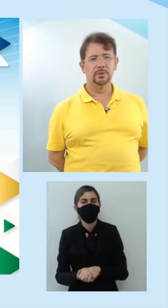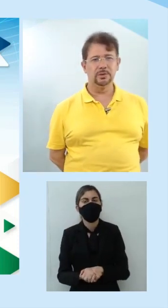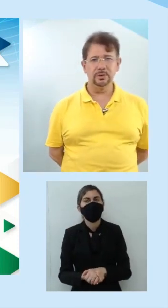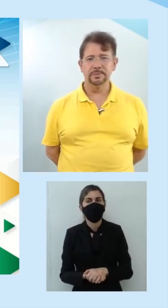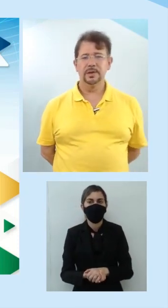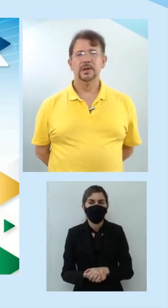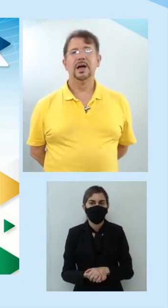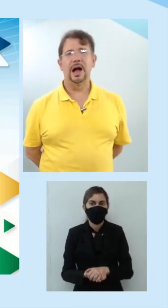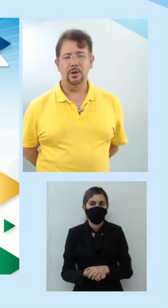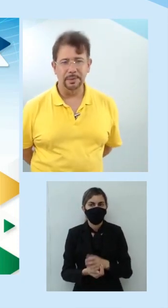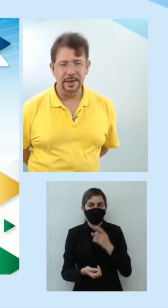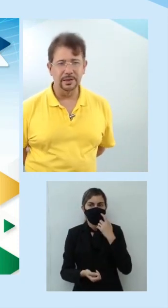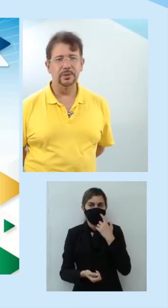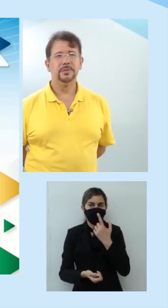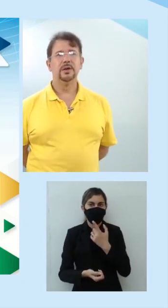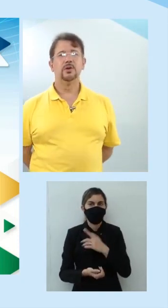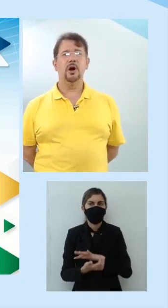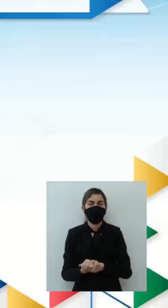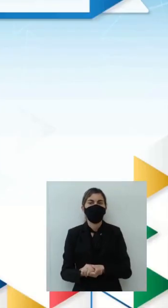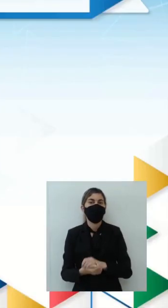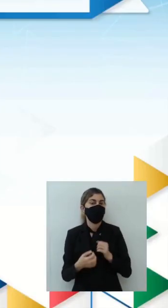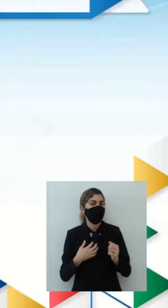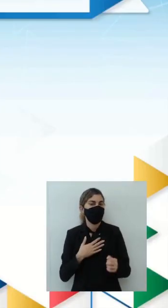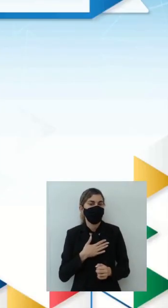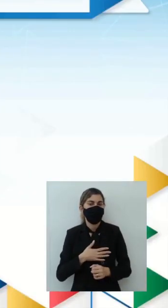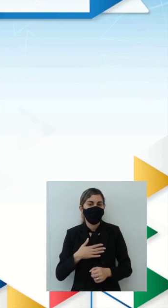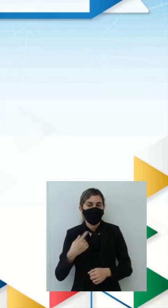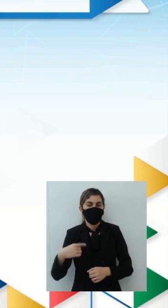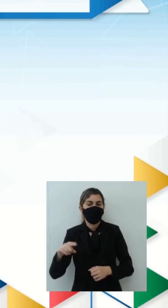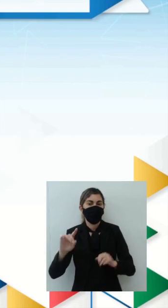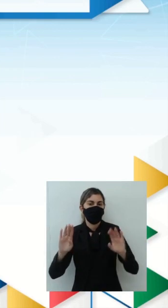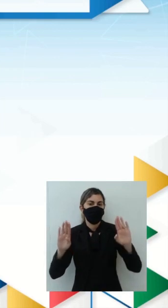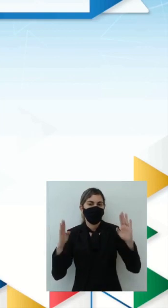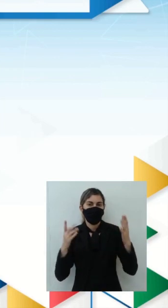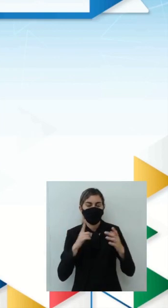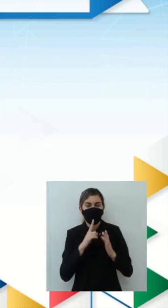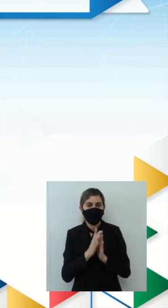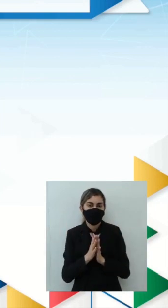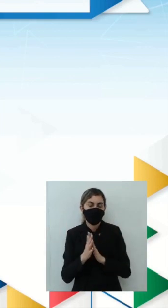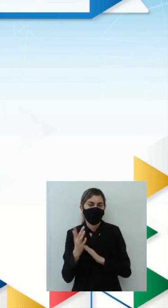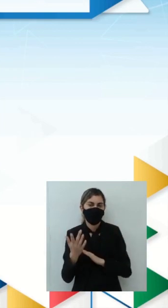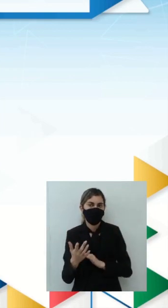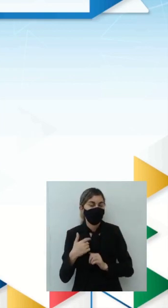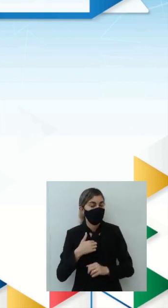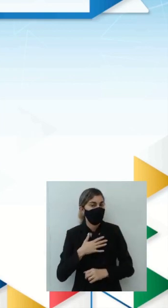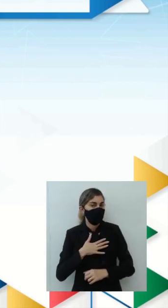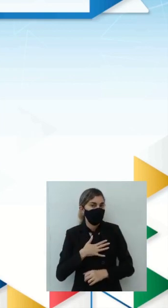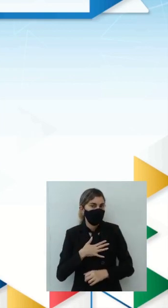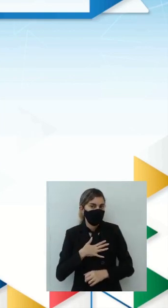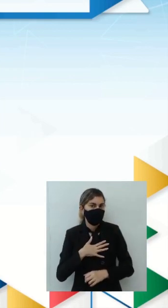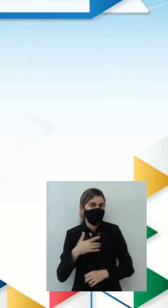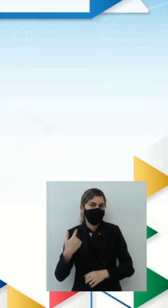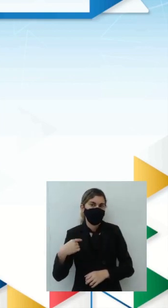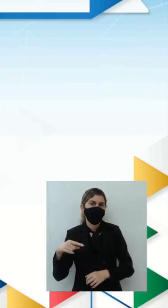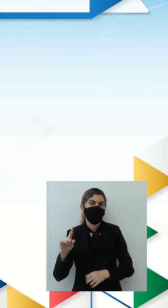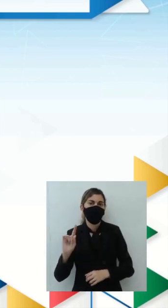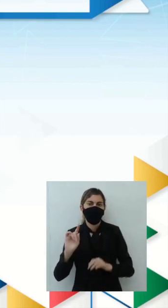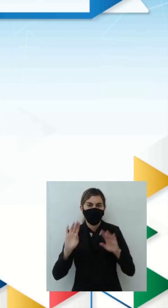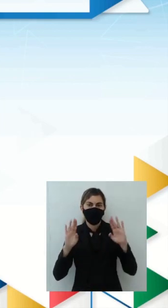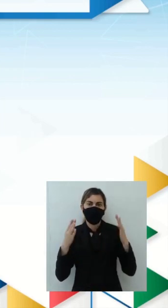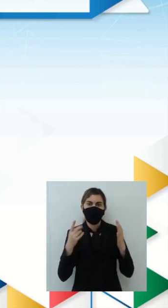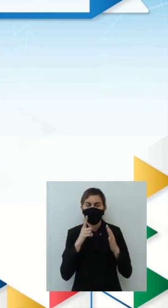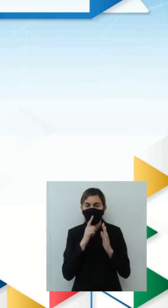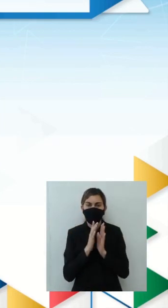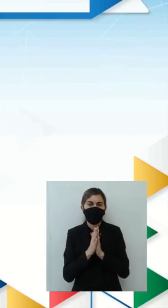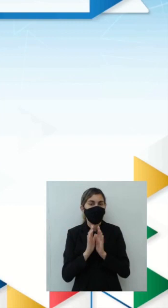Todo mundo acompanhando. Gosto de ir à festa de aniversário. Veja, gosto de ir à festa de aniversário,